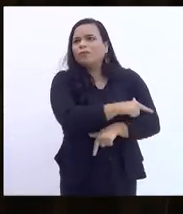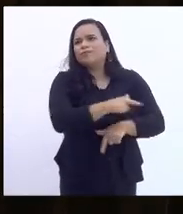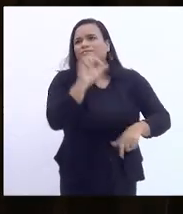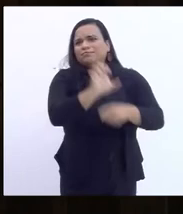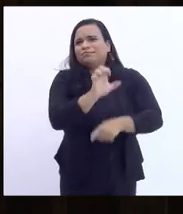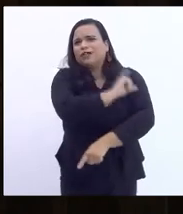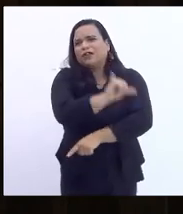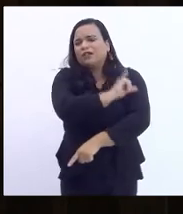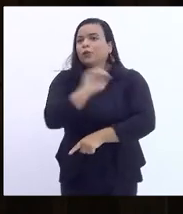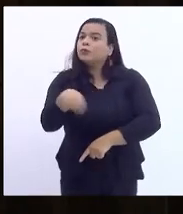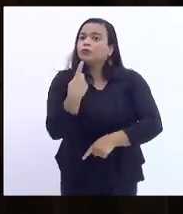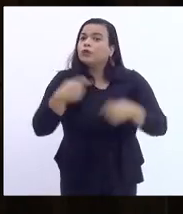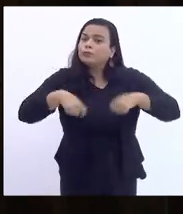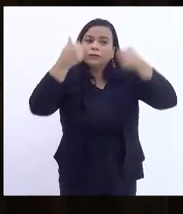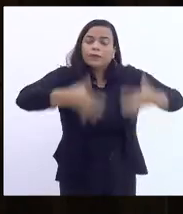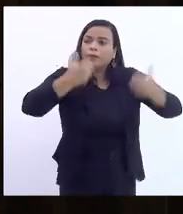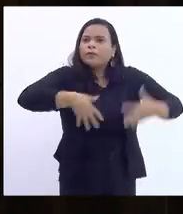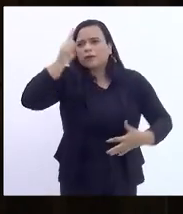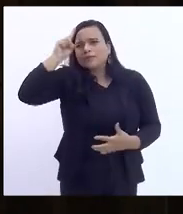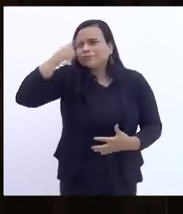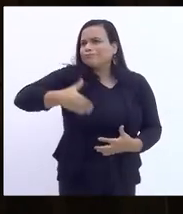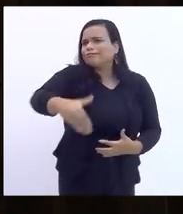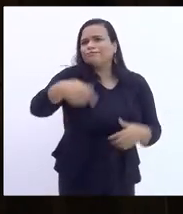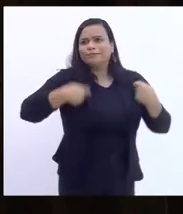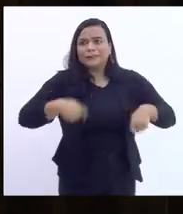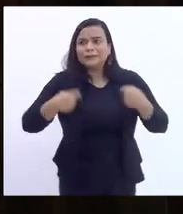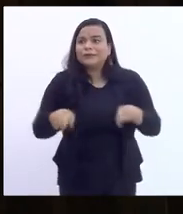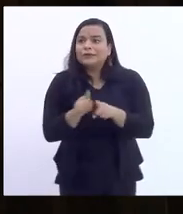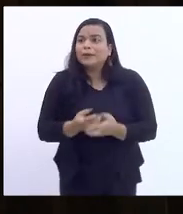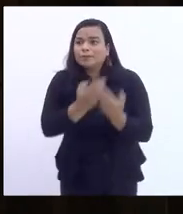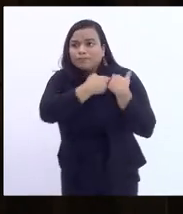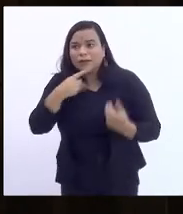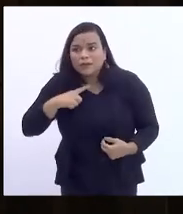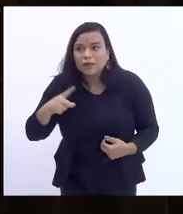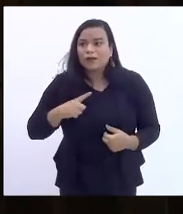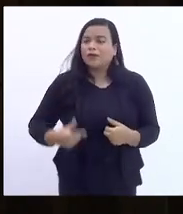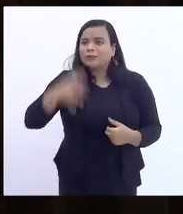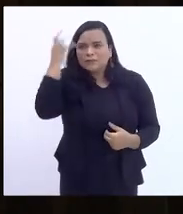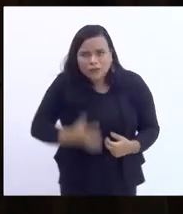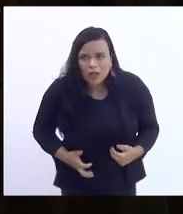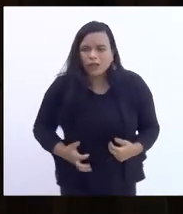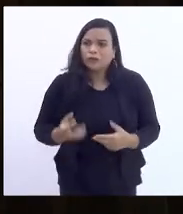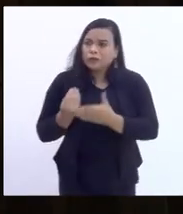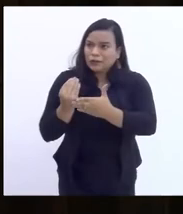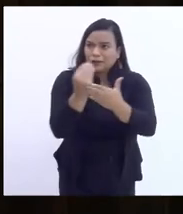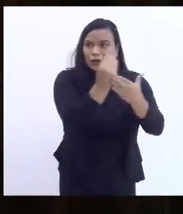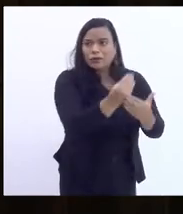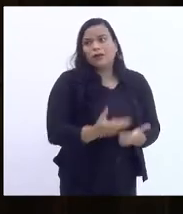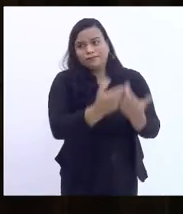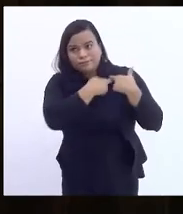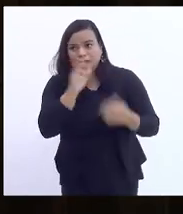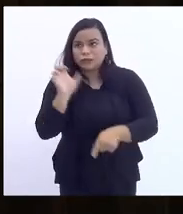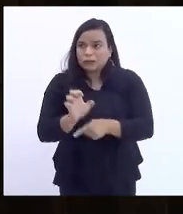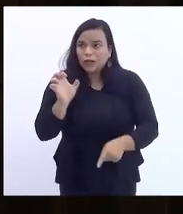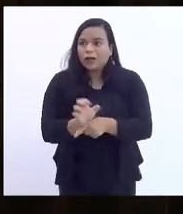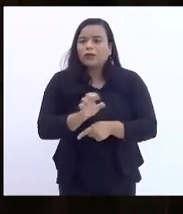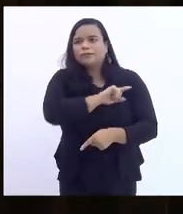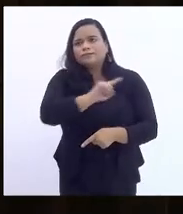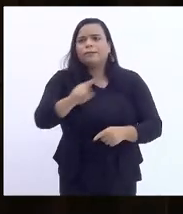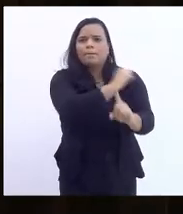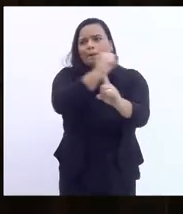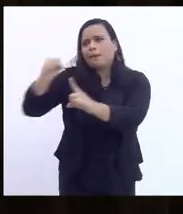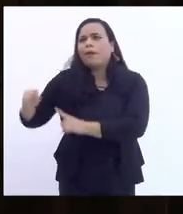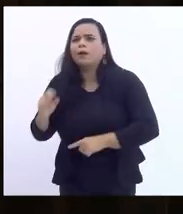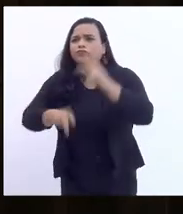e isso é algo que a gente tem que falar todo dia e tem que ter responsabilidade e responsáveis nesse estado genocida que